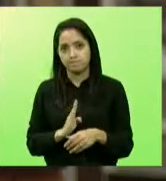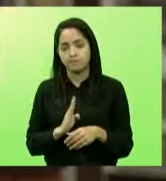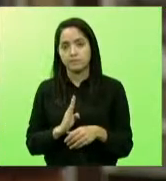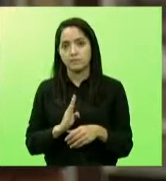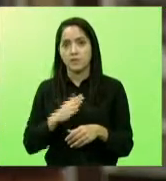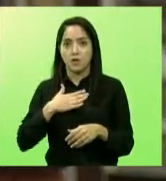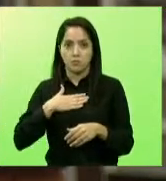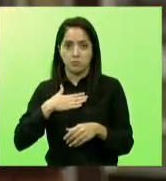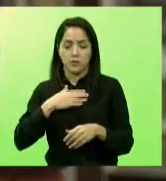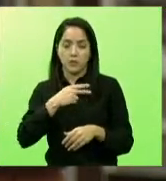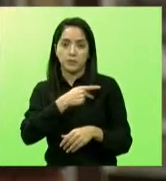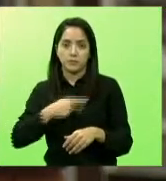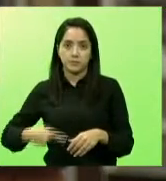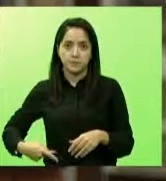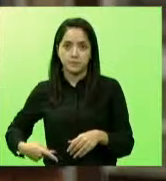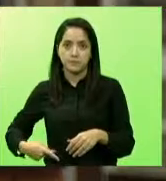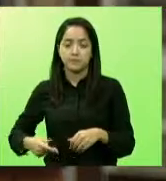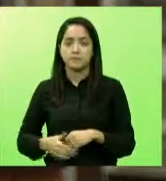O meu presidente.